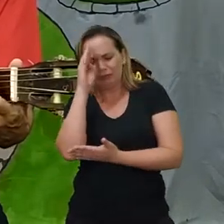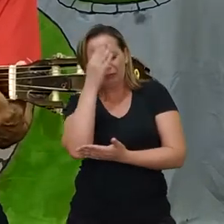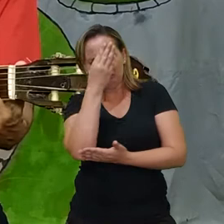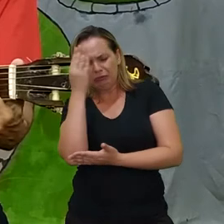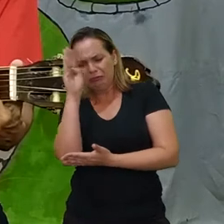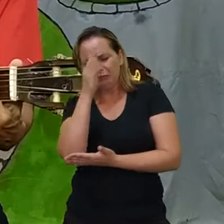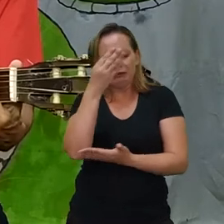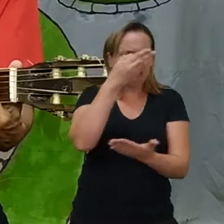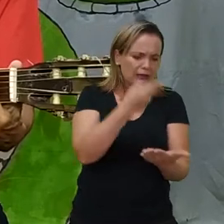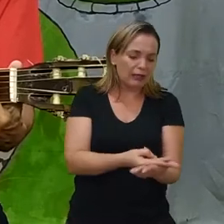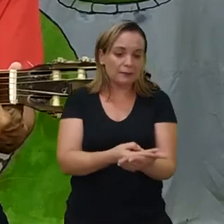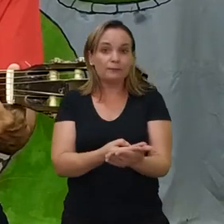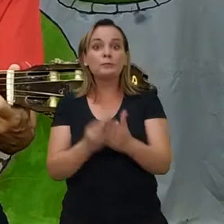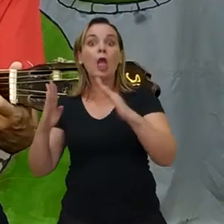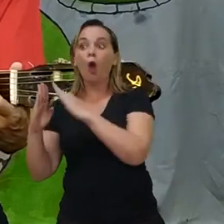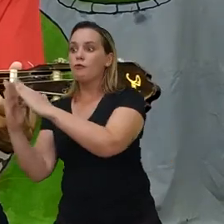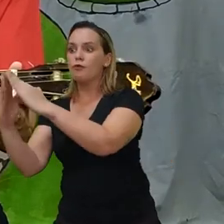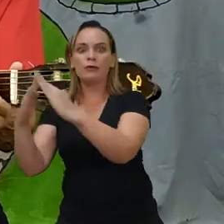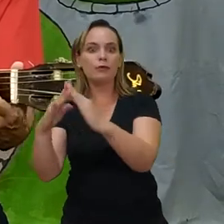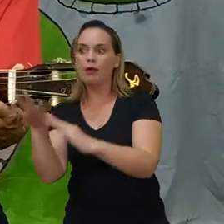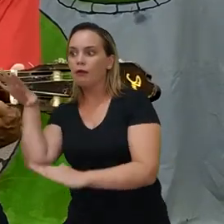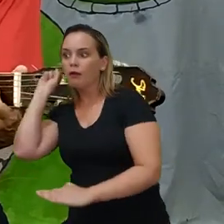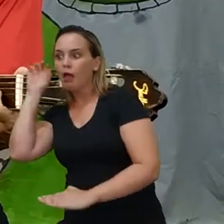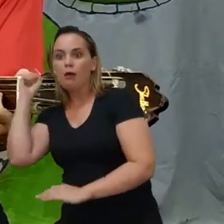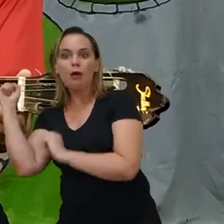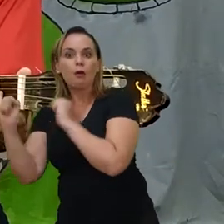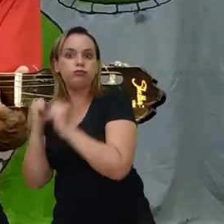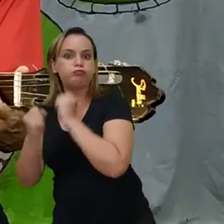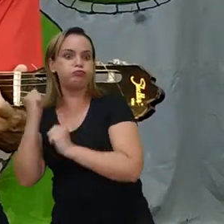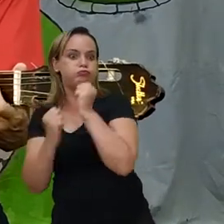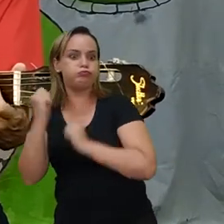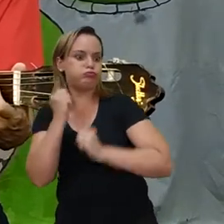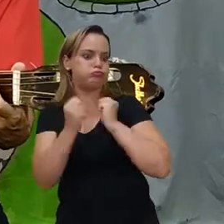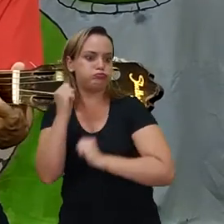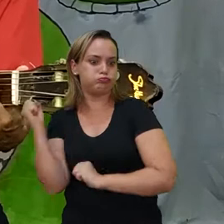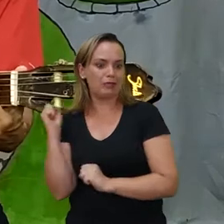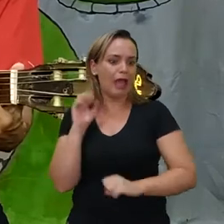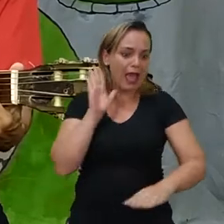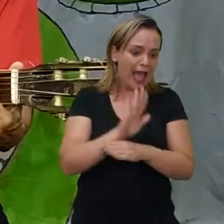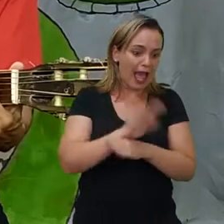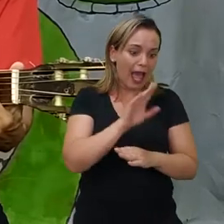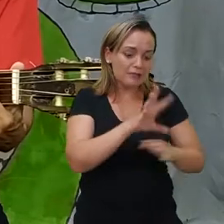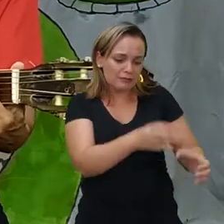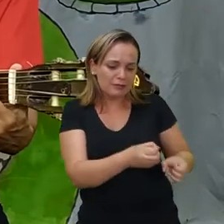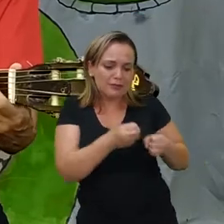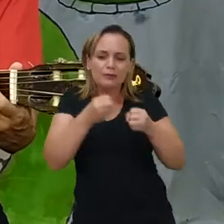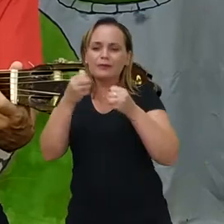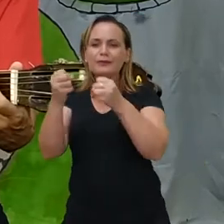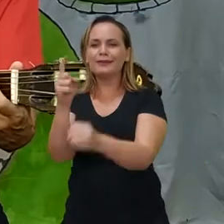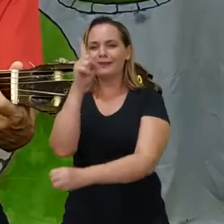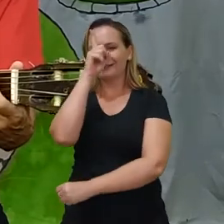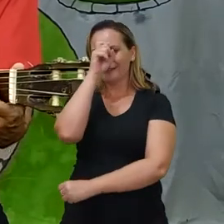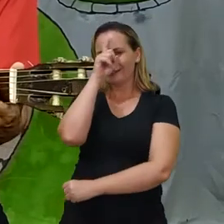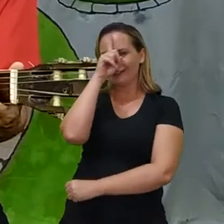vizinhos, escutando o tal barulho, correram para ajudar Dona Maria. A levaram para o hospital, onde recebeu